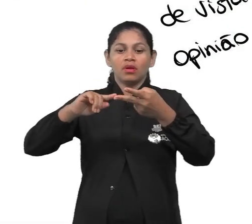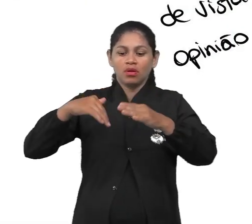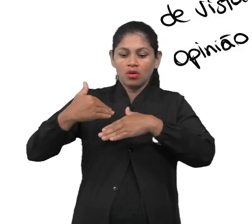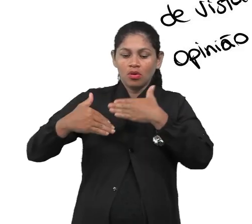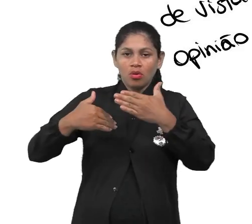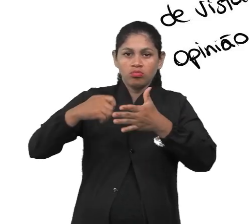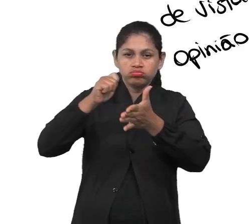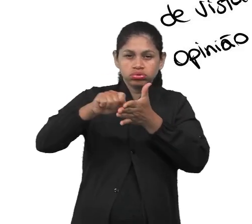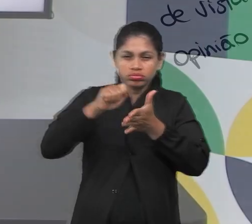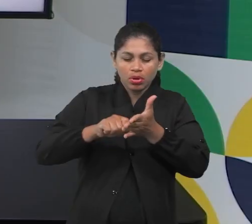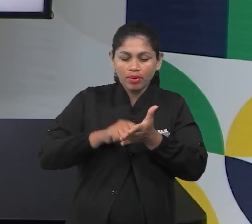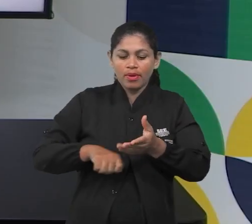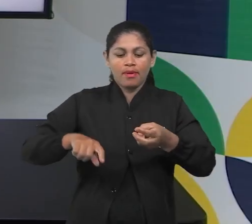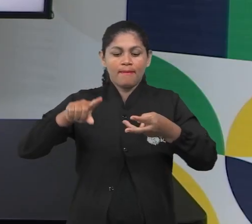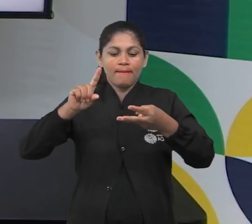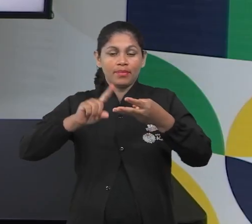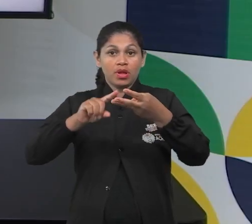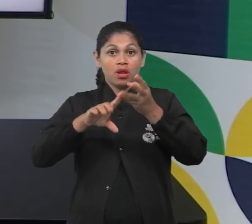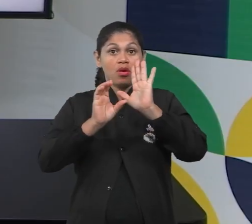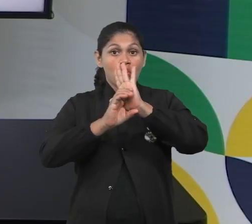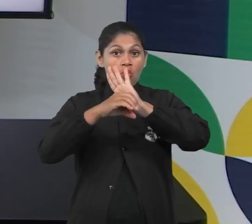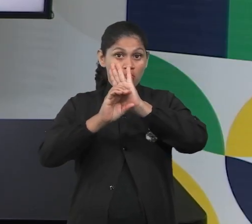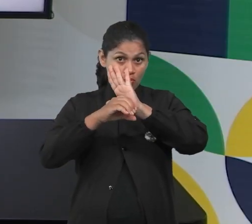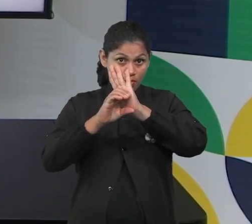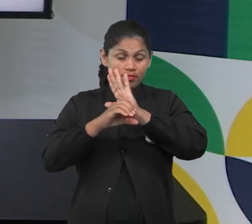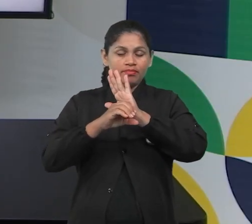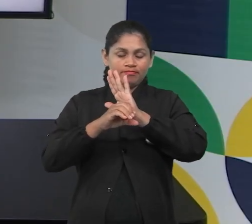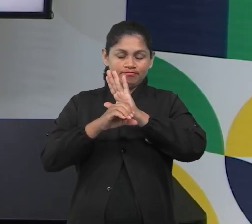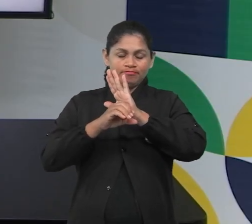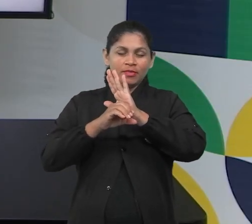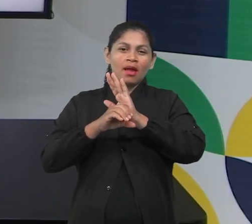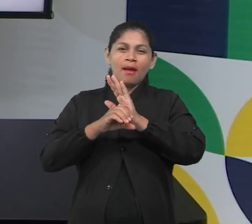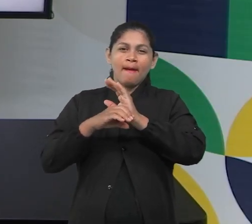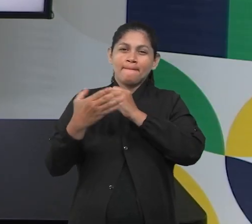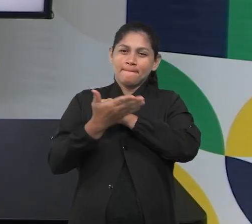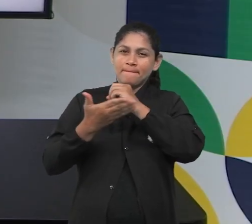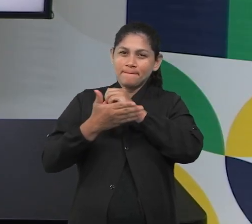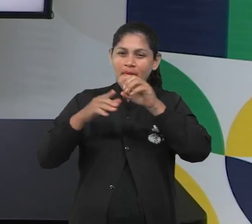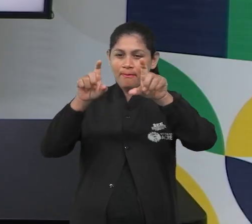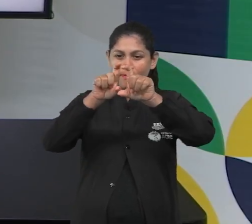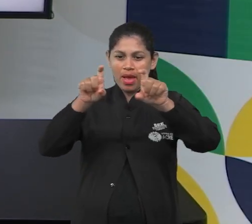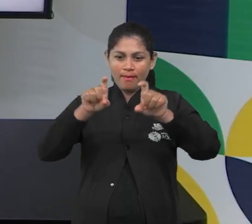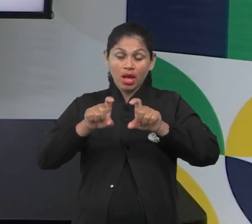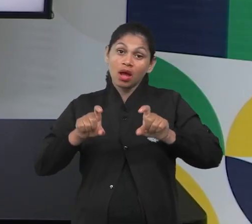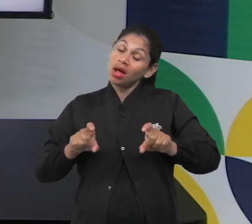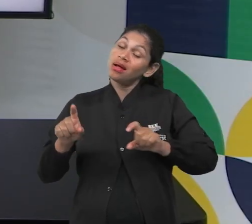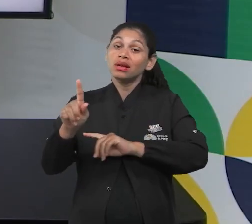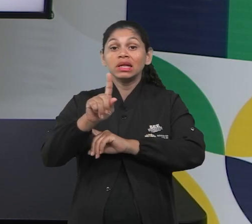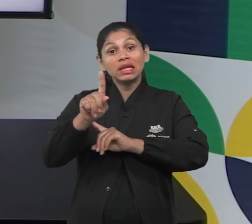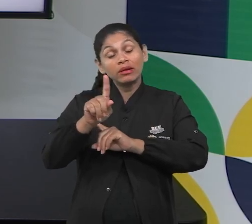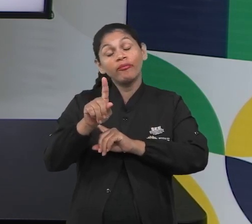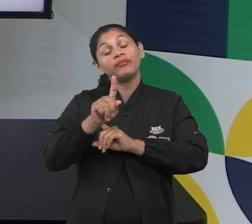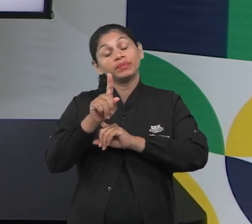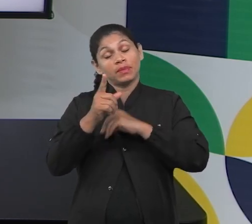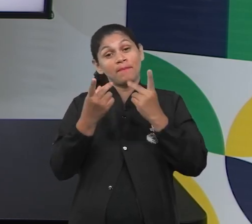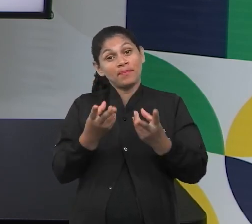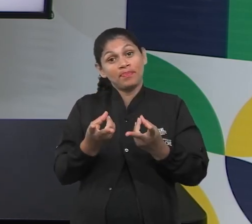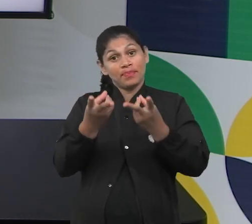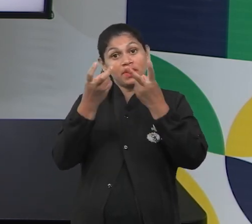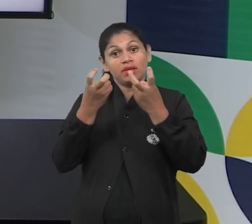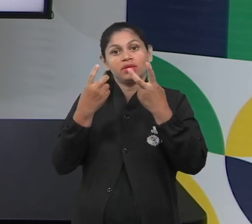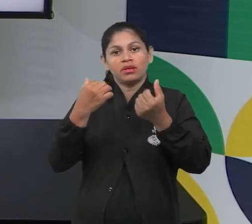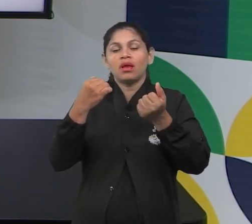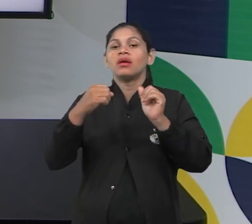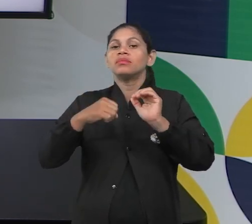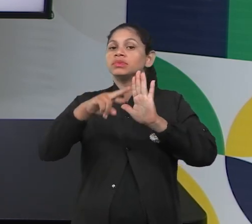conclusão. Cada uma dessas partes não é correspondente aos parágrafos. Nós vamos ver, por exemplo, que as redações nota 1000, né, ou